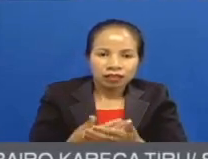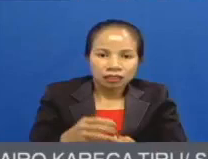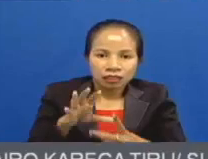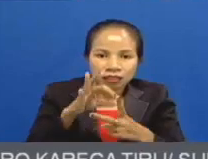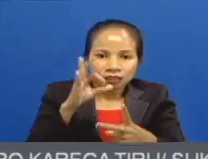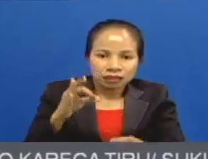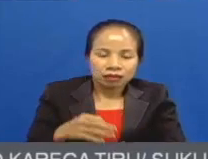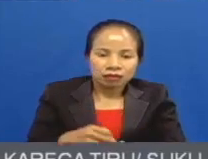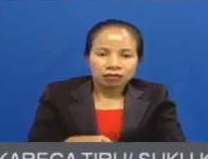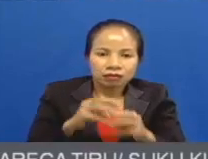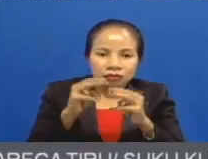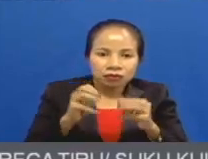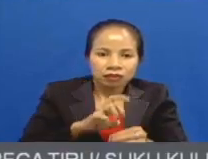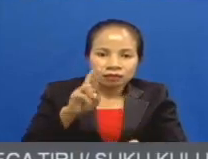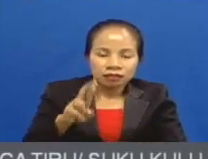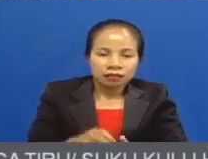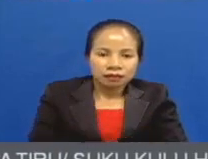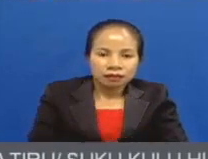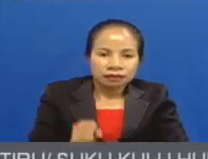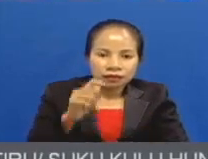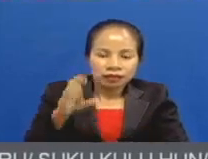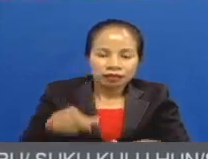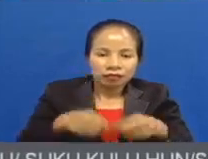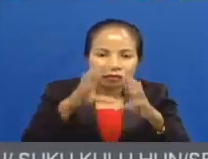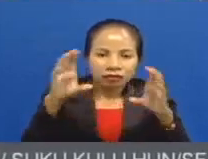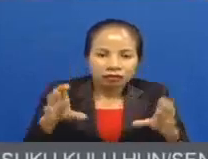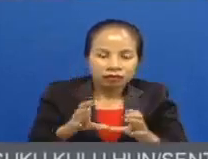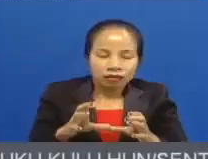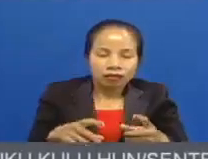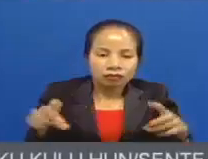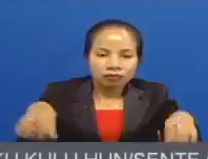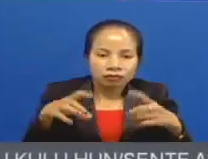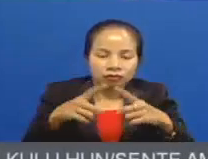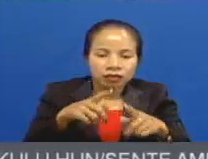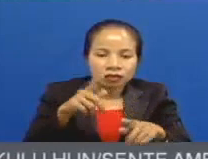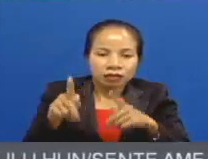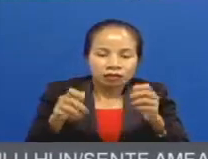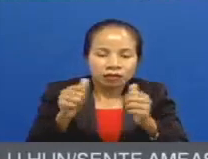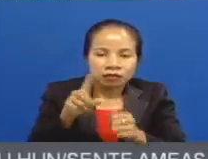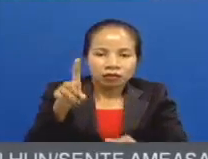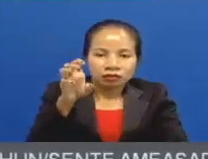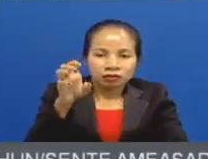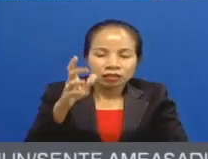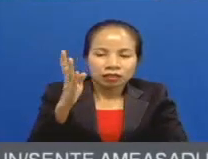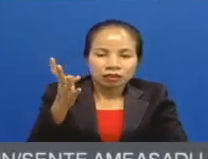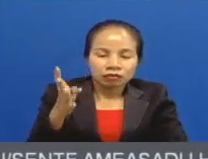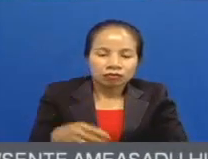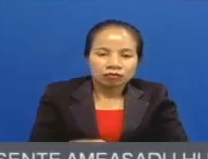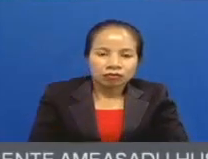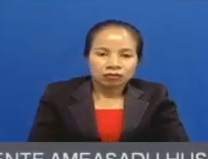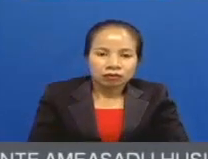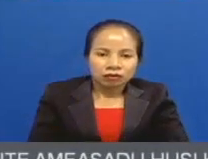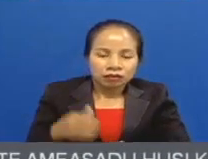eleição iha município Hermera. Esta entrega certificado a apreciação ba brigadista Atus Ida Hatnolu nebe